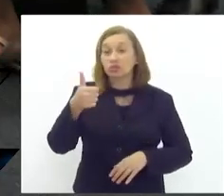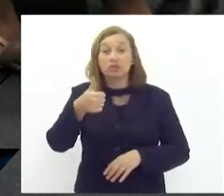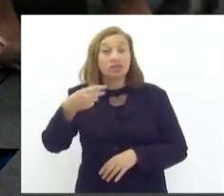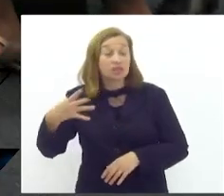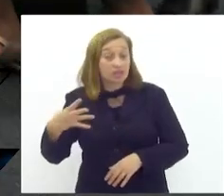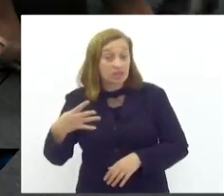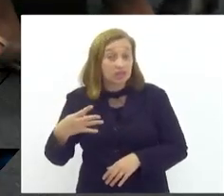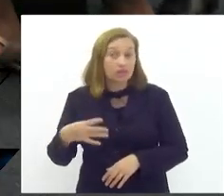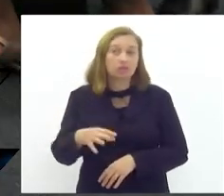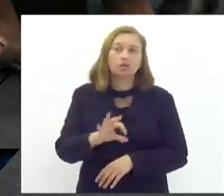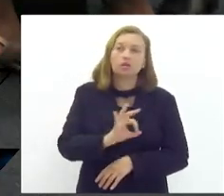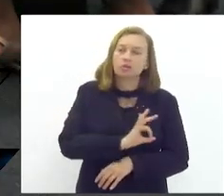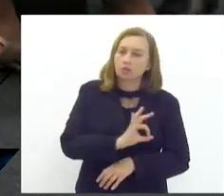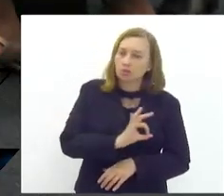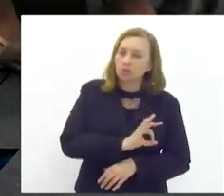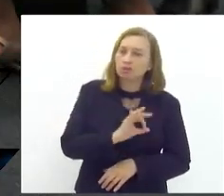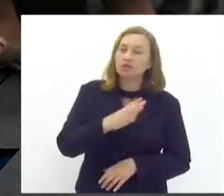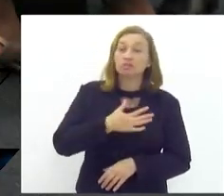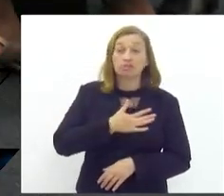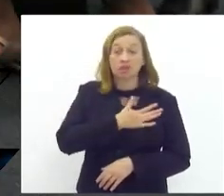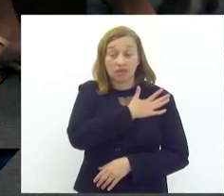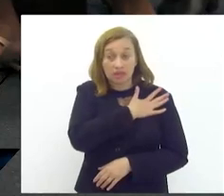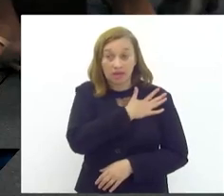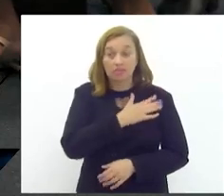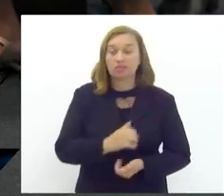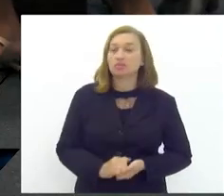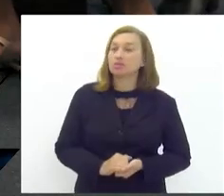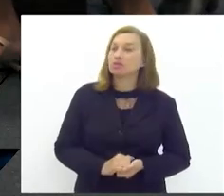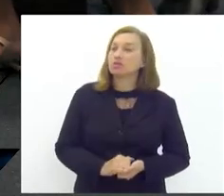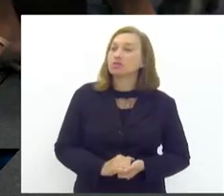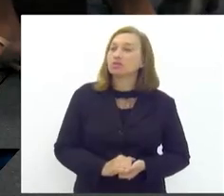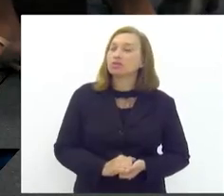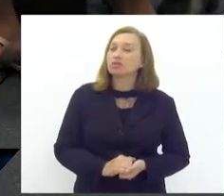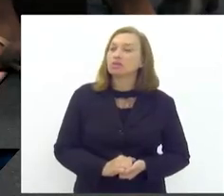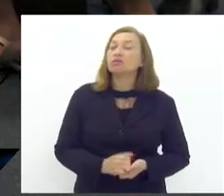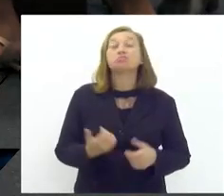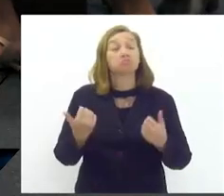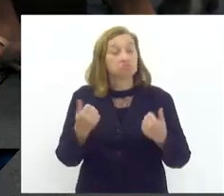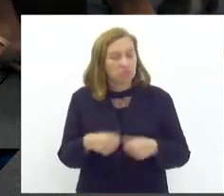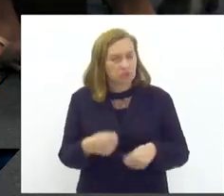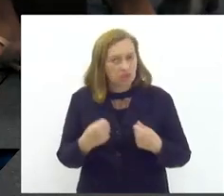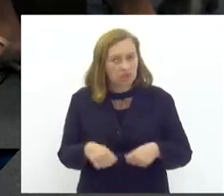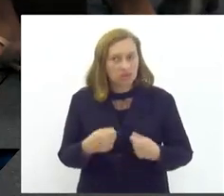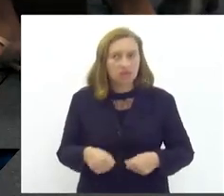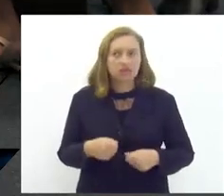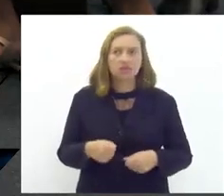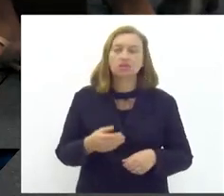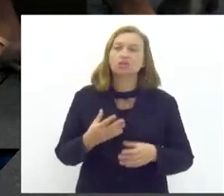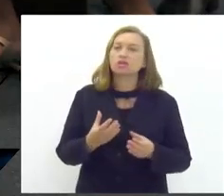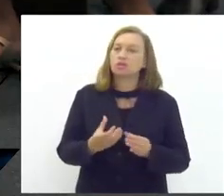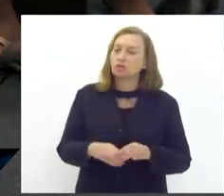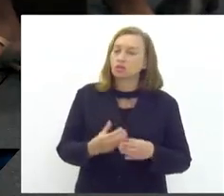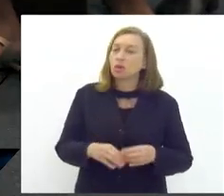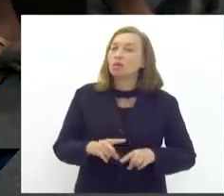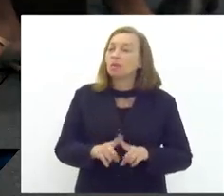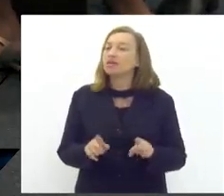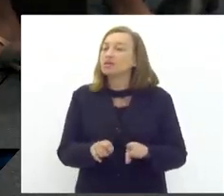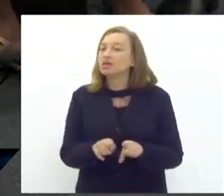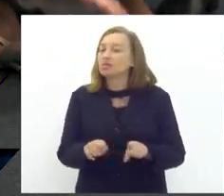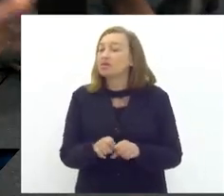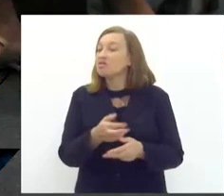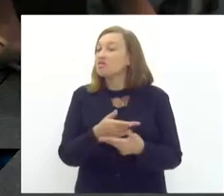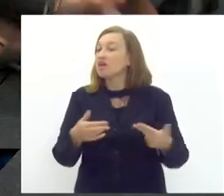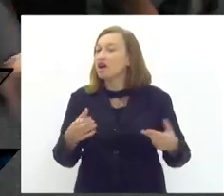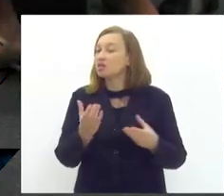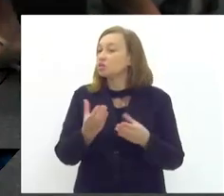da Polícia Militar a polícia militar precisa desses concursados mas tem também os vários